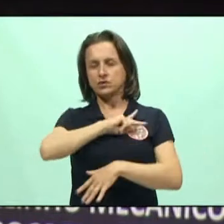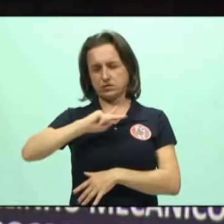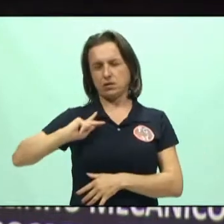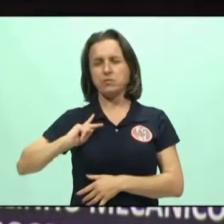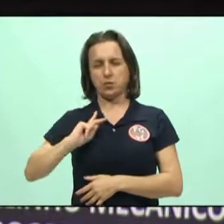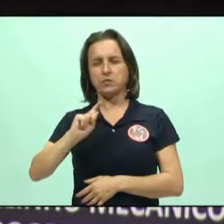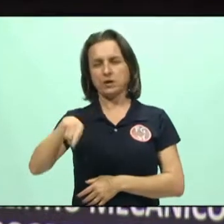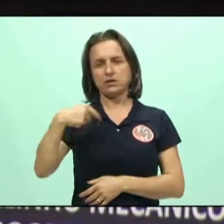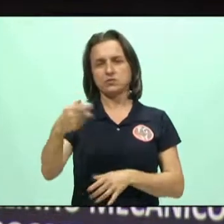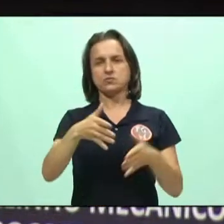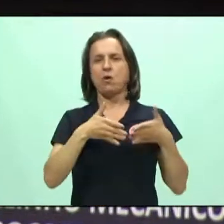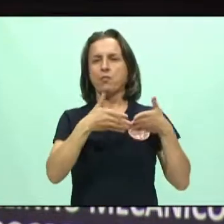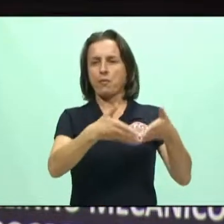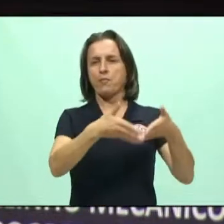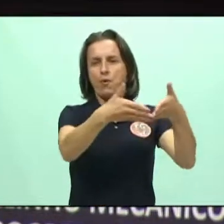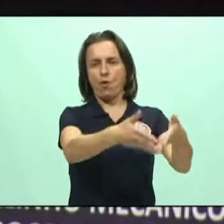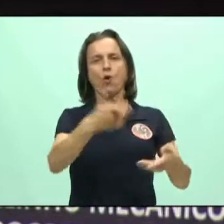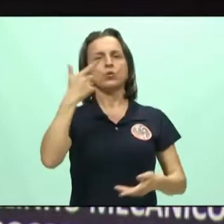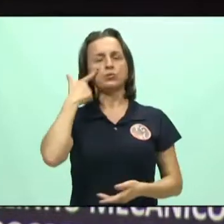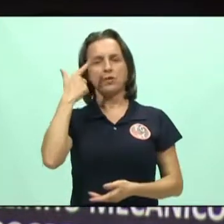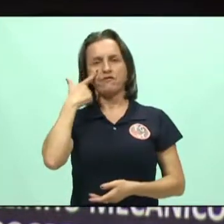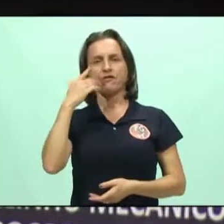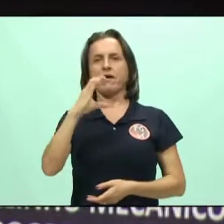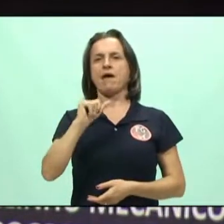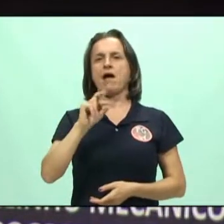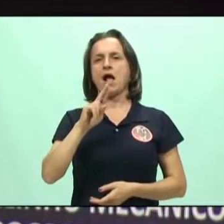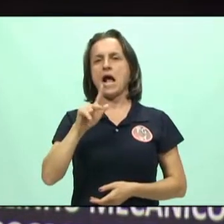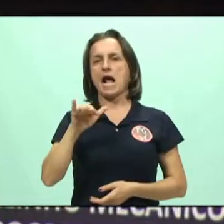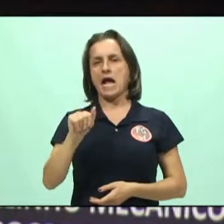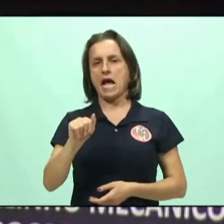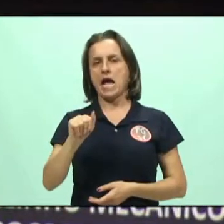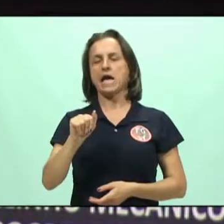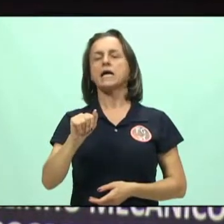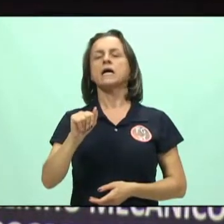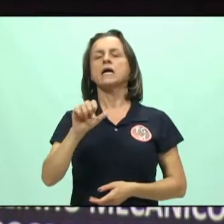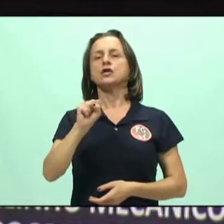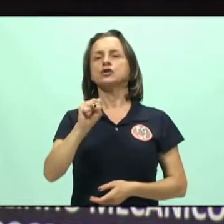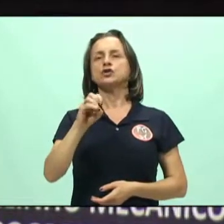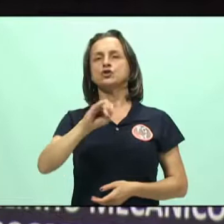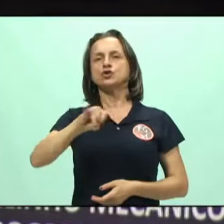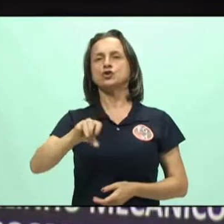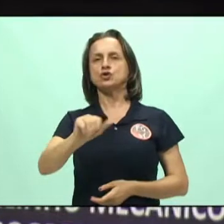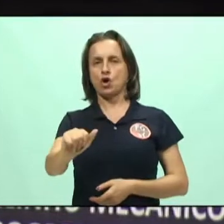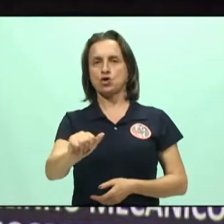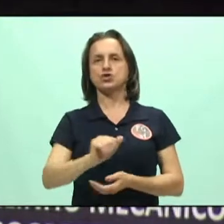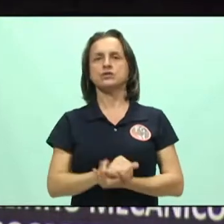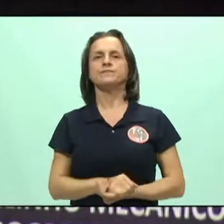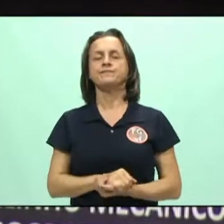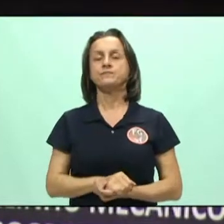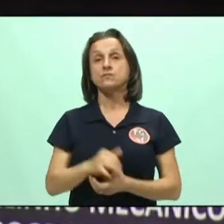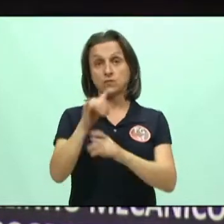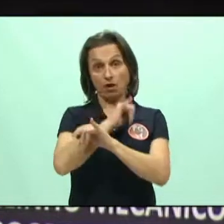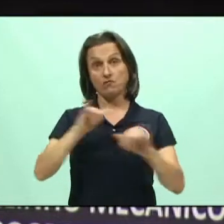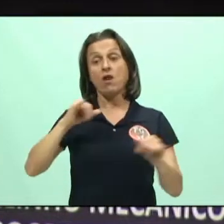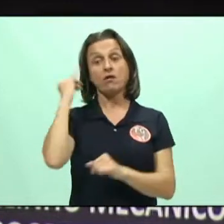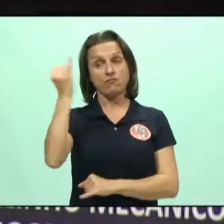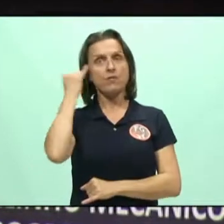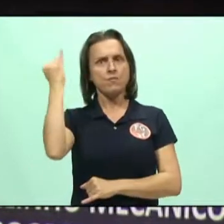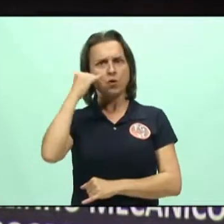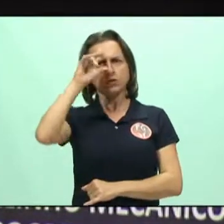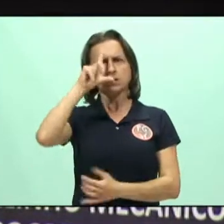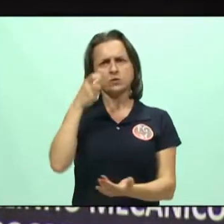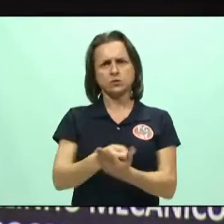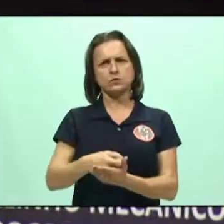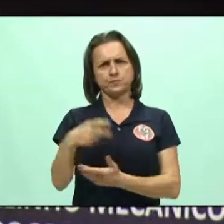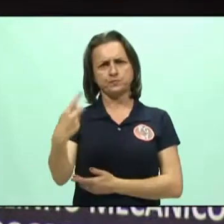a questão da carga soja aqui para nossa cidade e ela foi importantíssima nessa tomada de